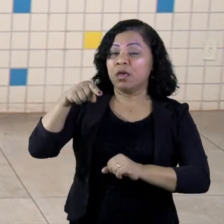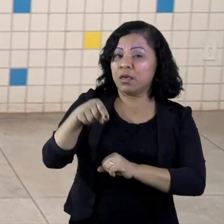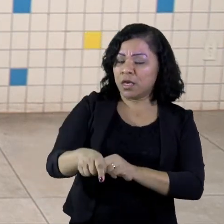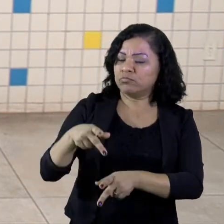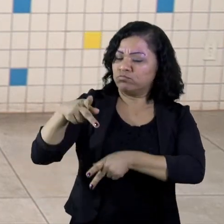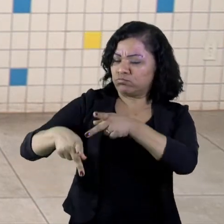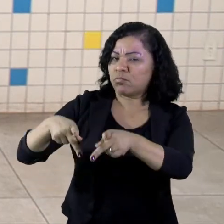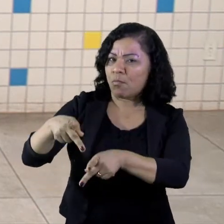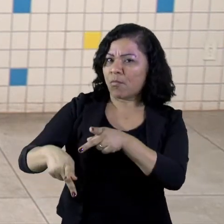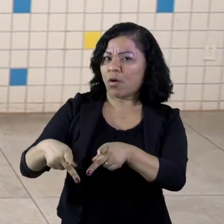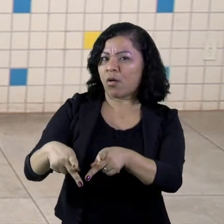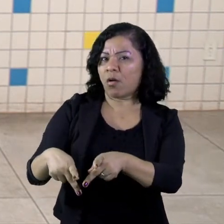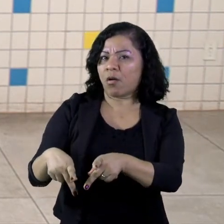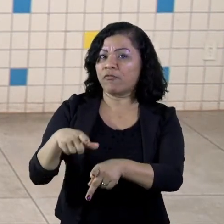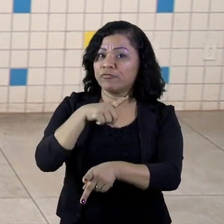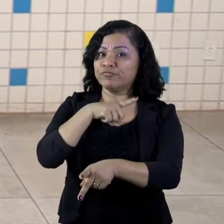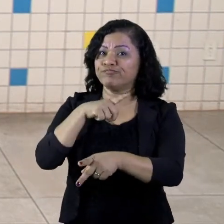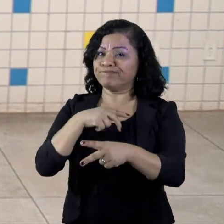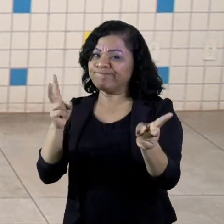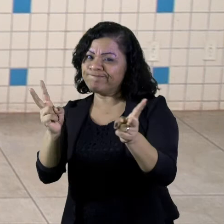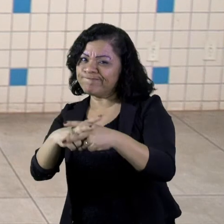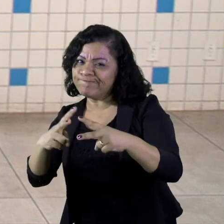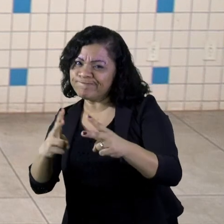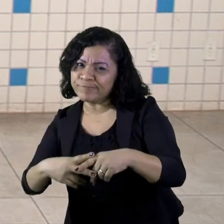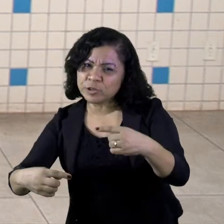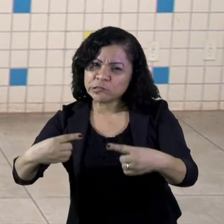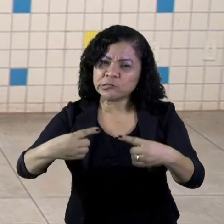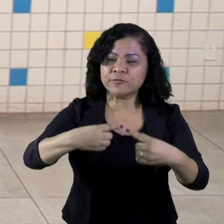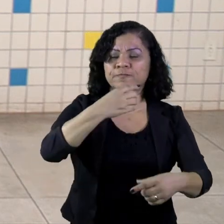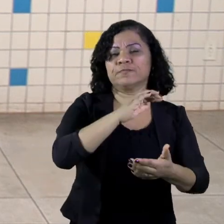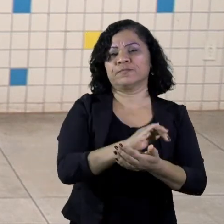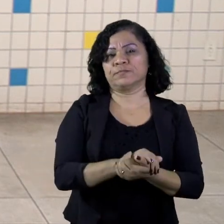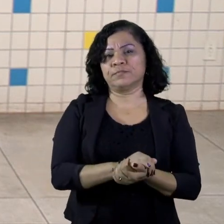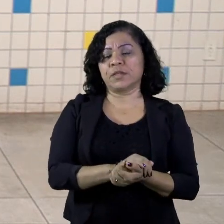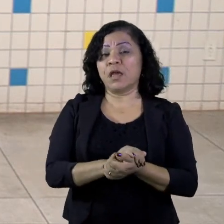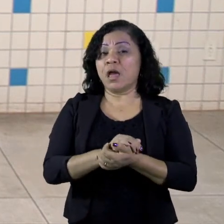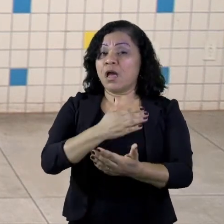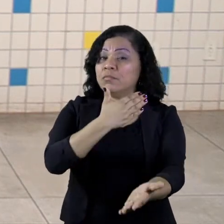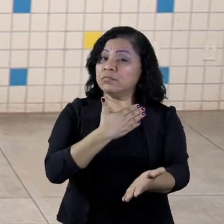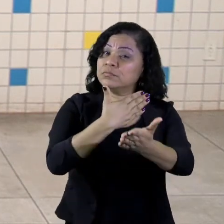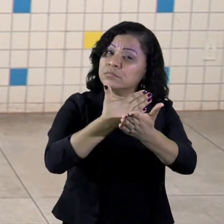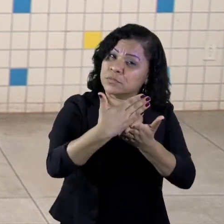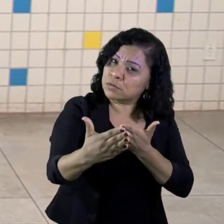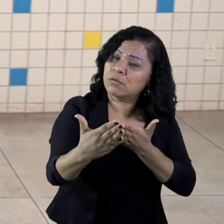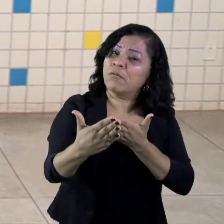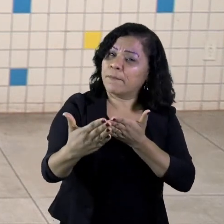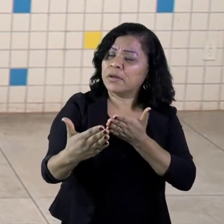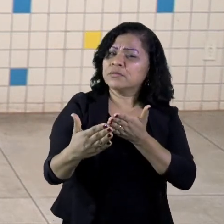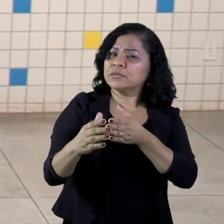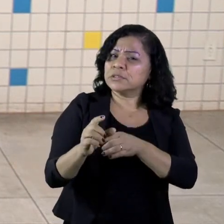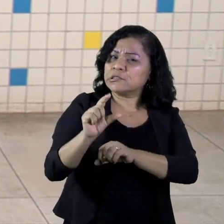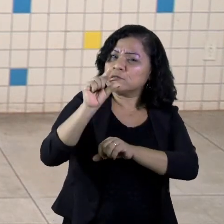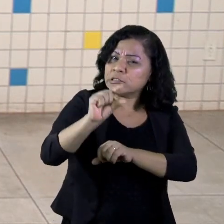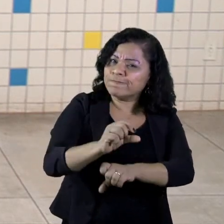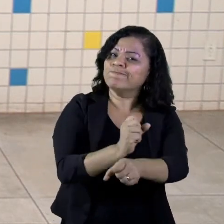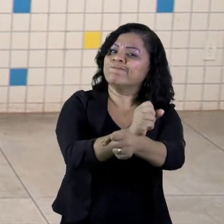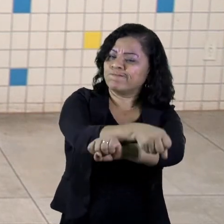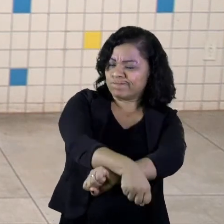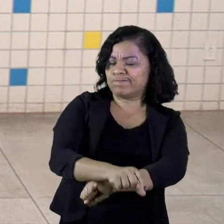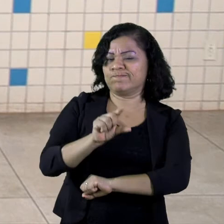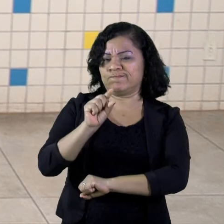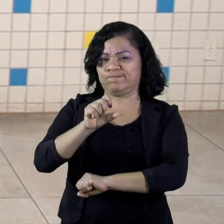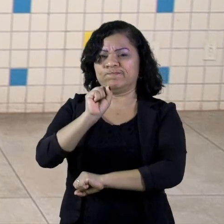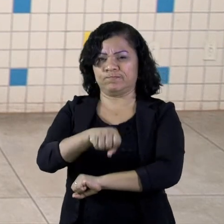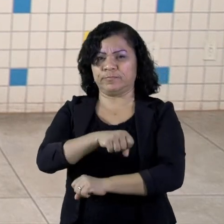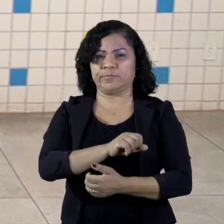povos estavam em conflitos. E isso acabava gerando ali um pequeno contingente de escravidão.